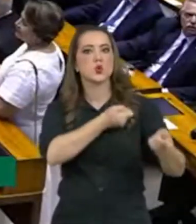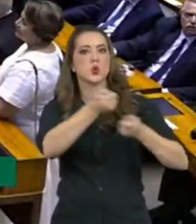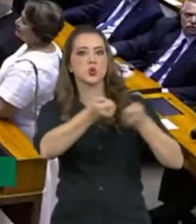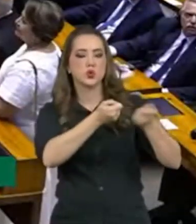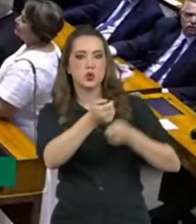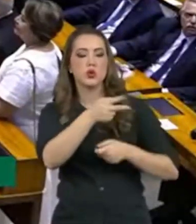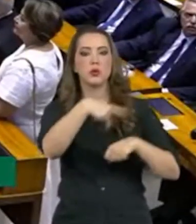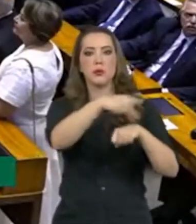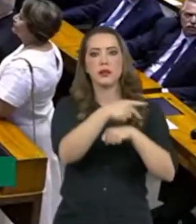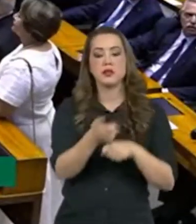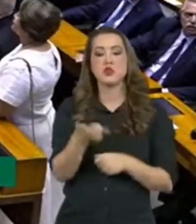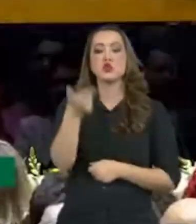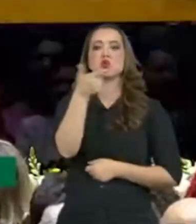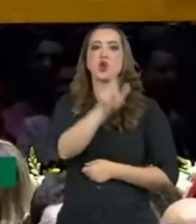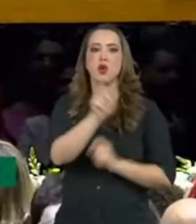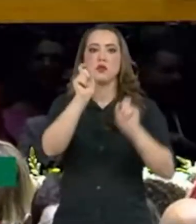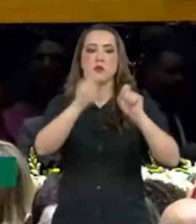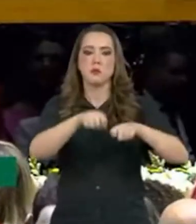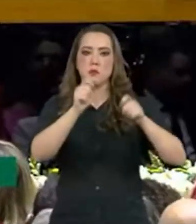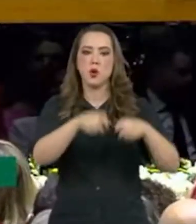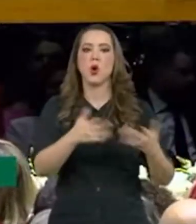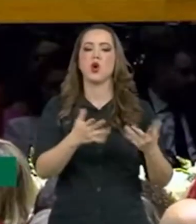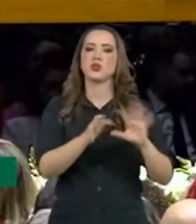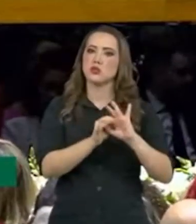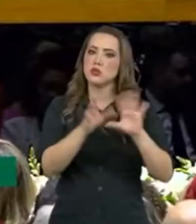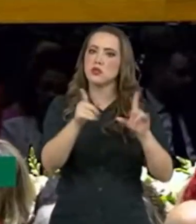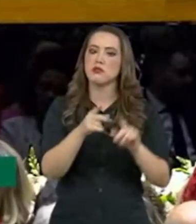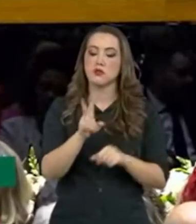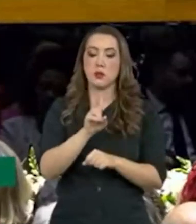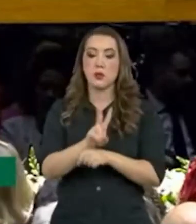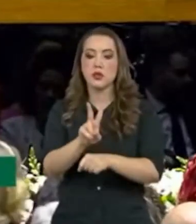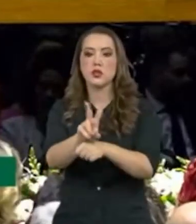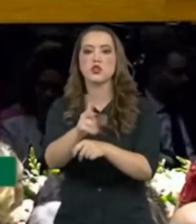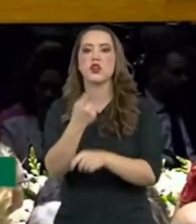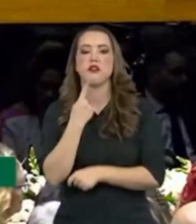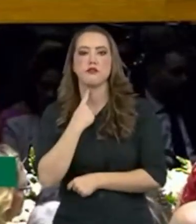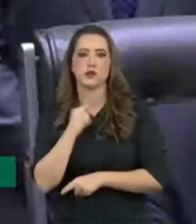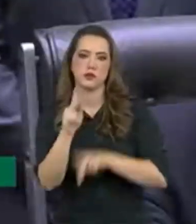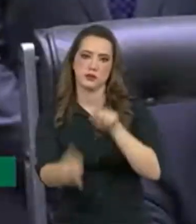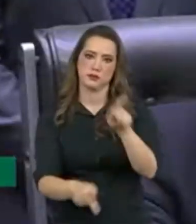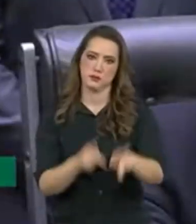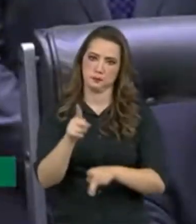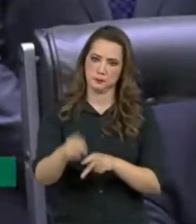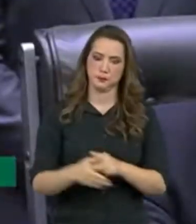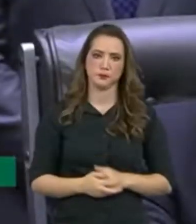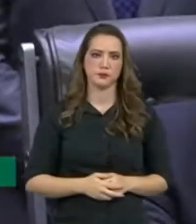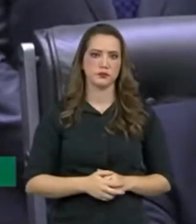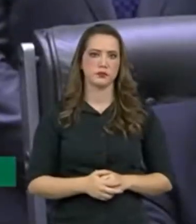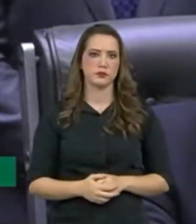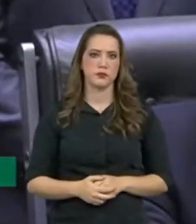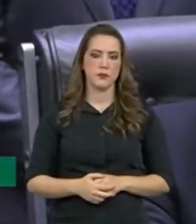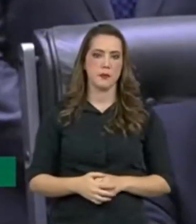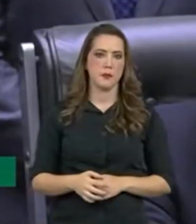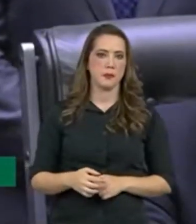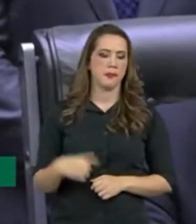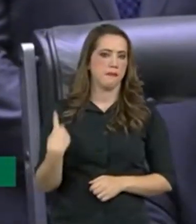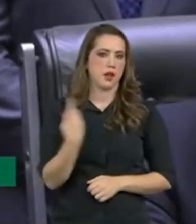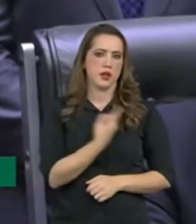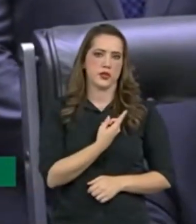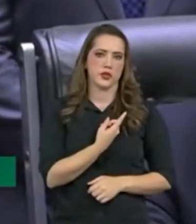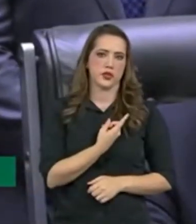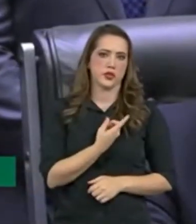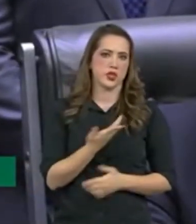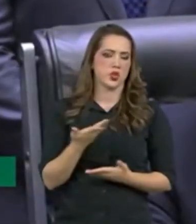republicanos voltarão a ser exercidos para defender o interesse público. Não carregamos nenhum ânimo